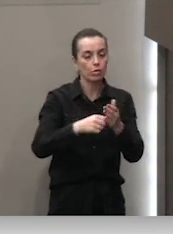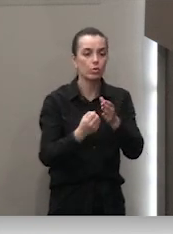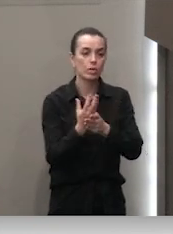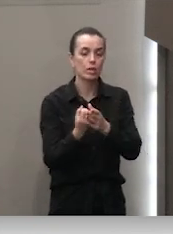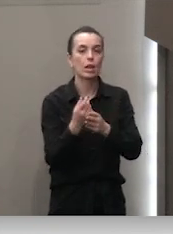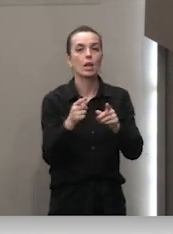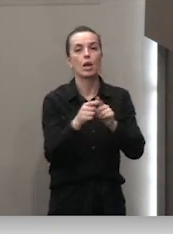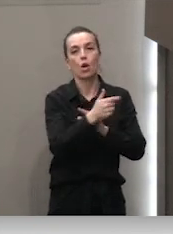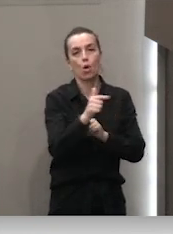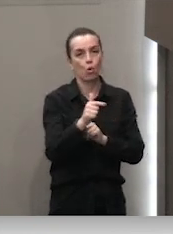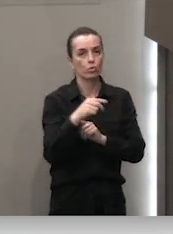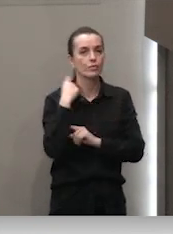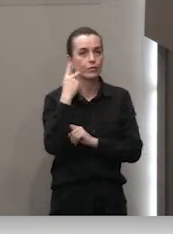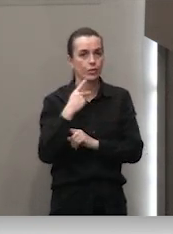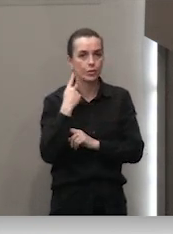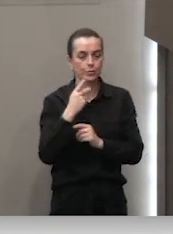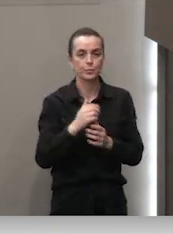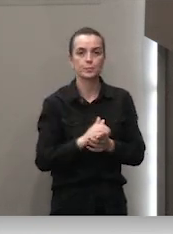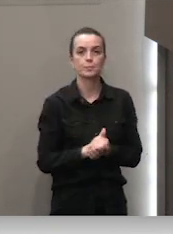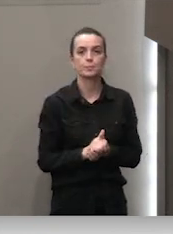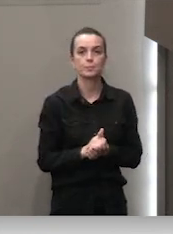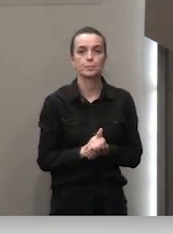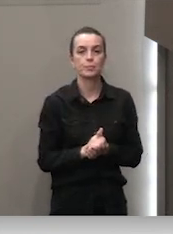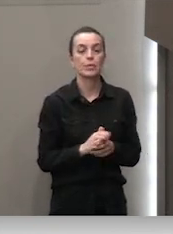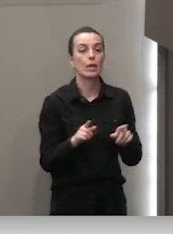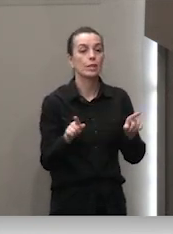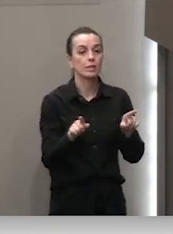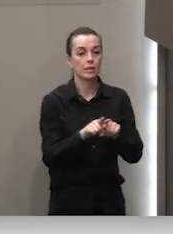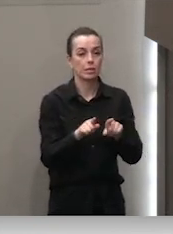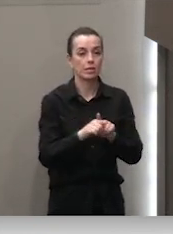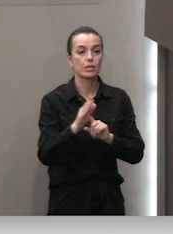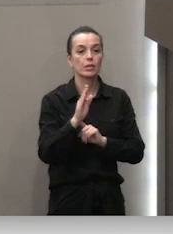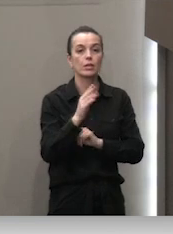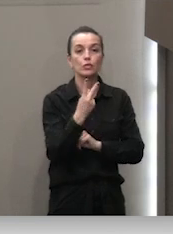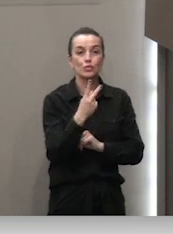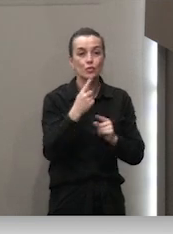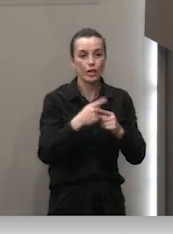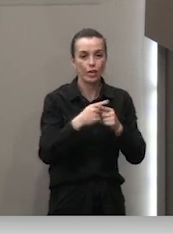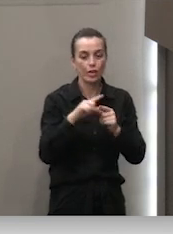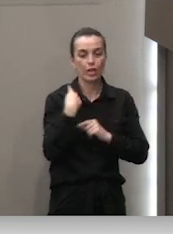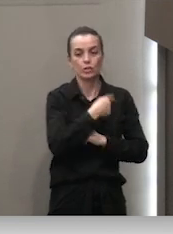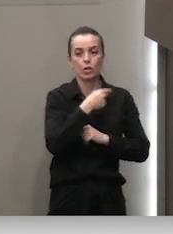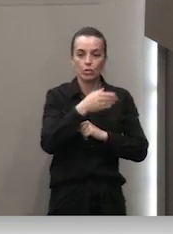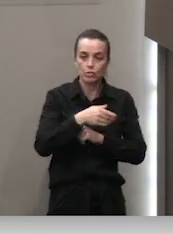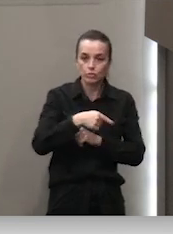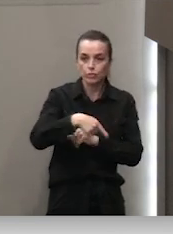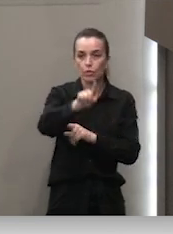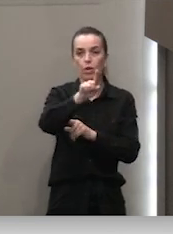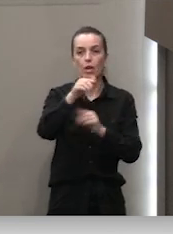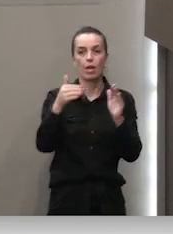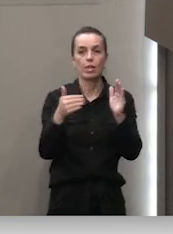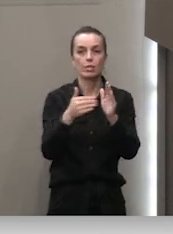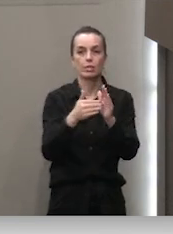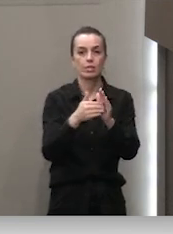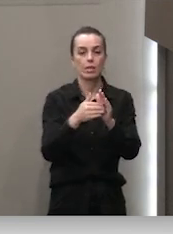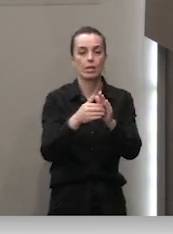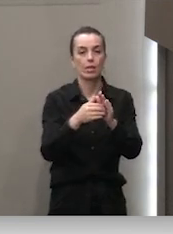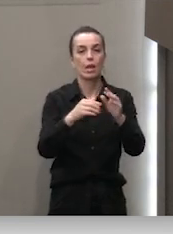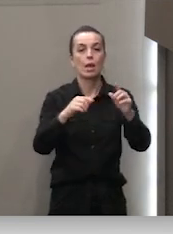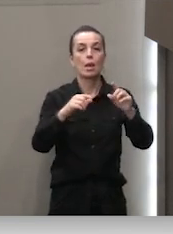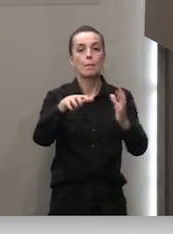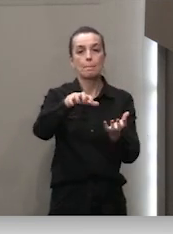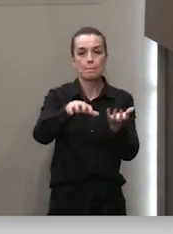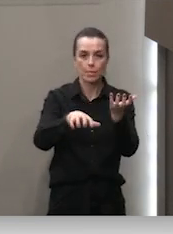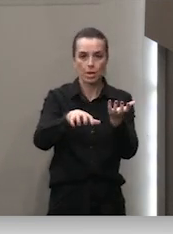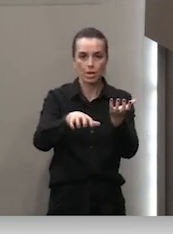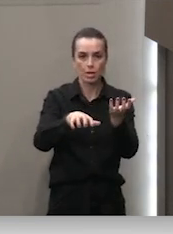então, de passagem. Estivemos duas vezes em Brasília, tratando sobre a pista atlética de alto rendimento aqui